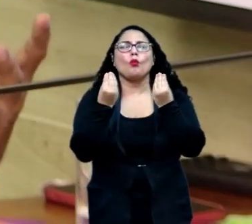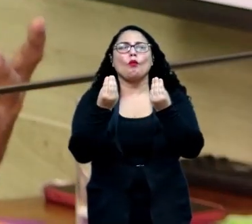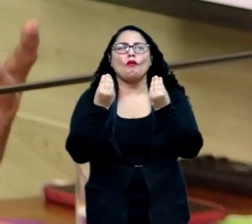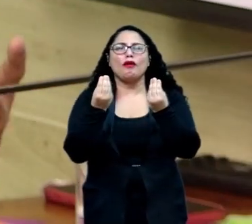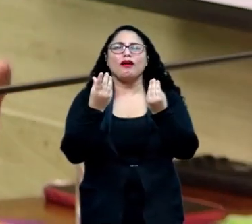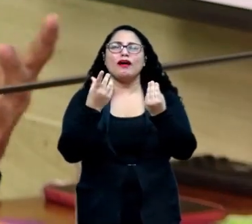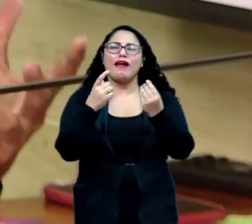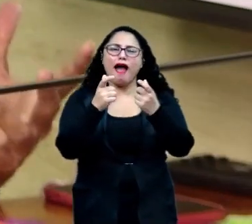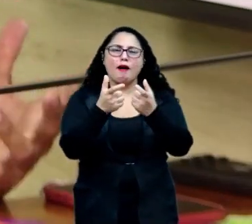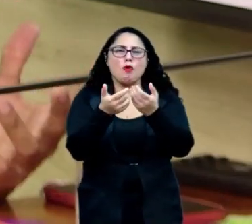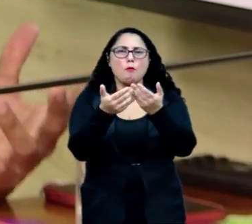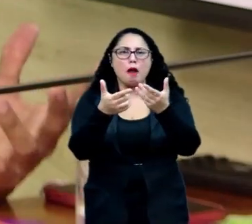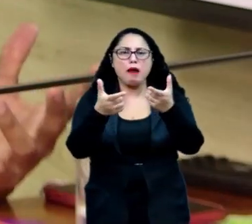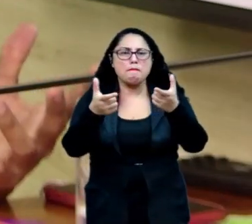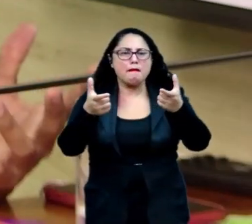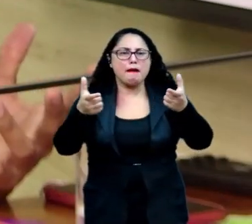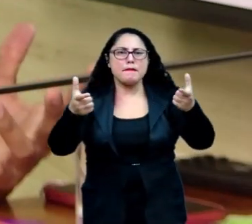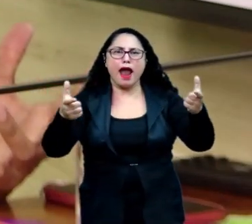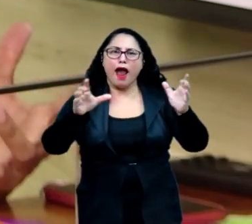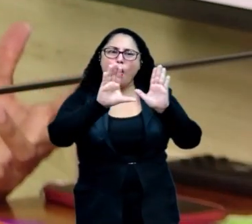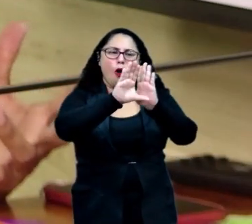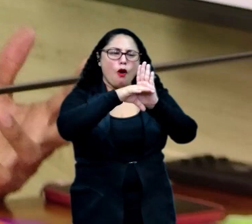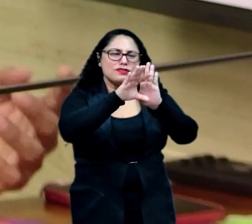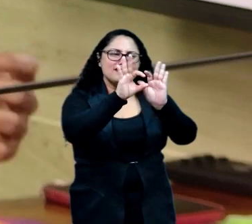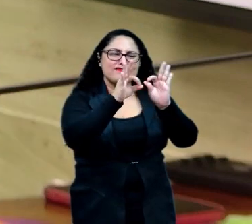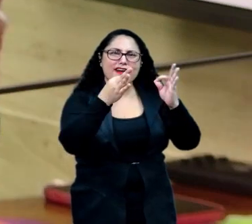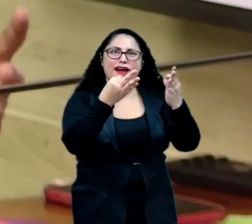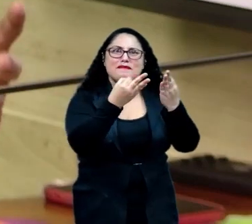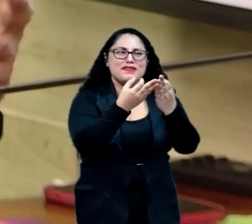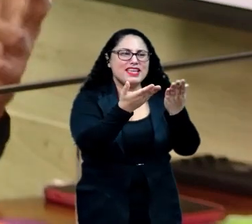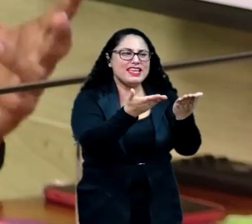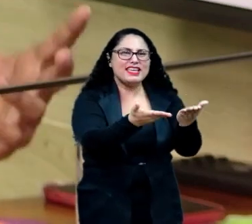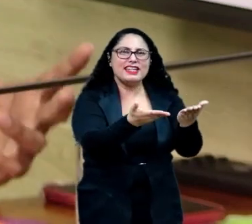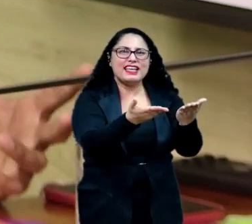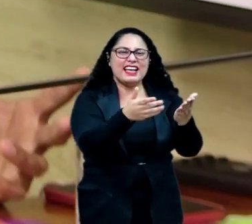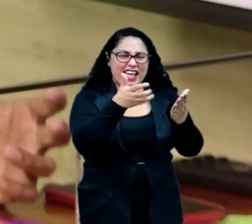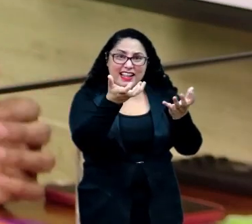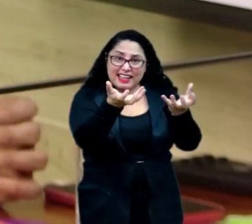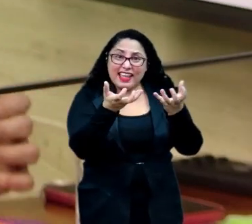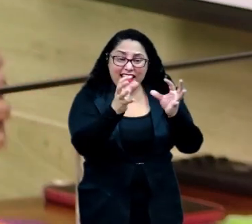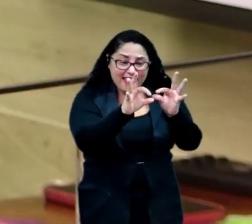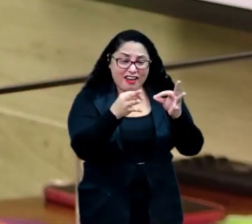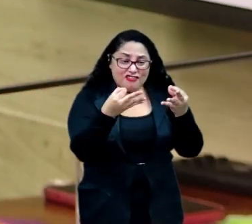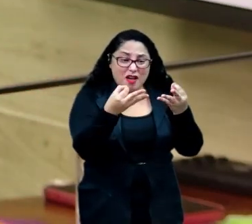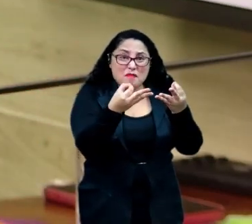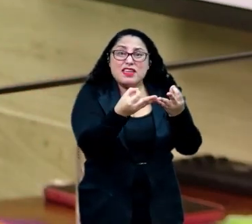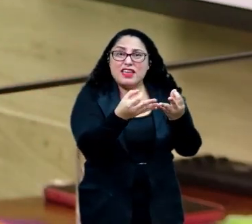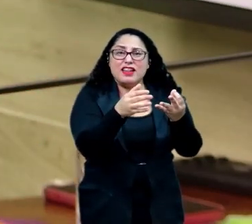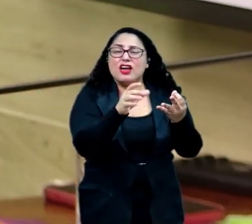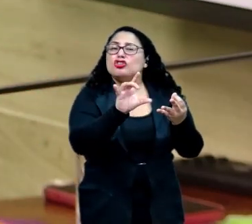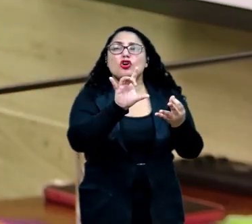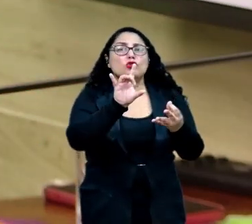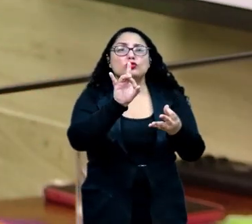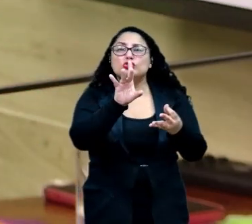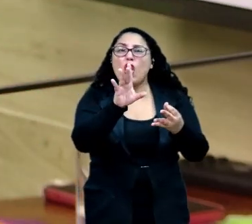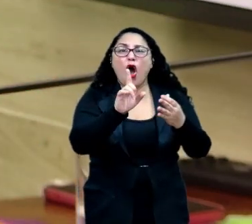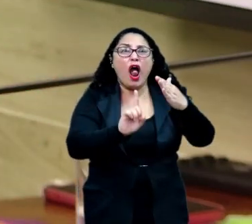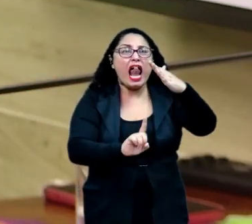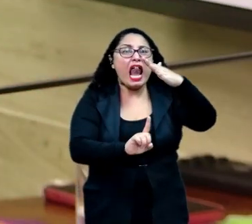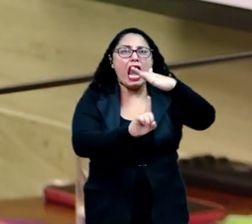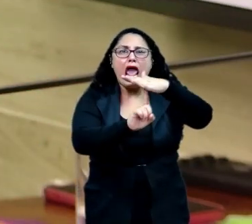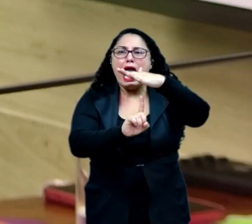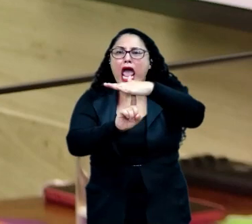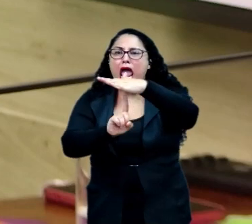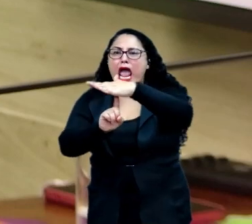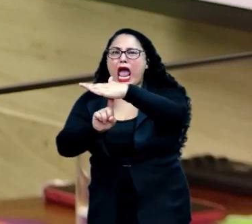A gente quer ampliar esse conceito de família. A gente quer que as famílias elas não sejam